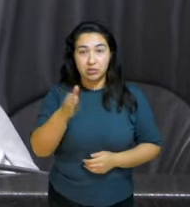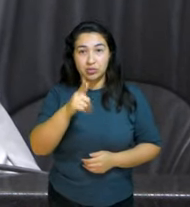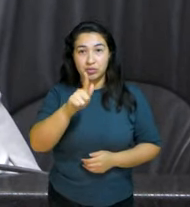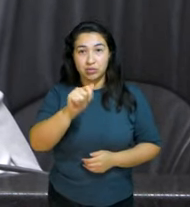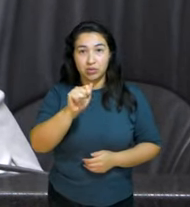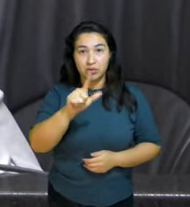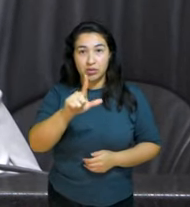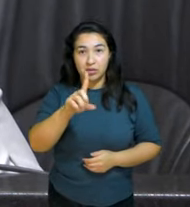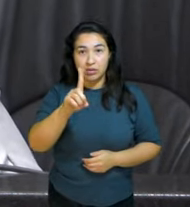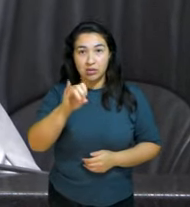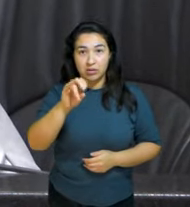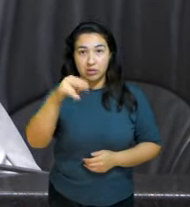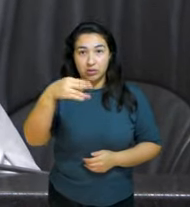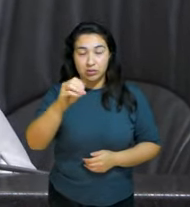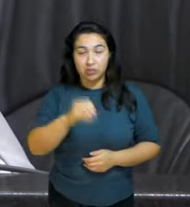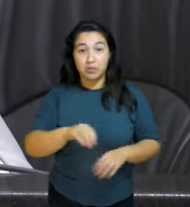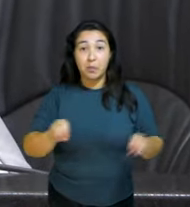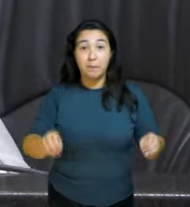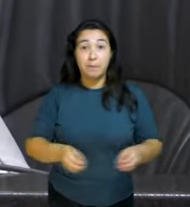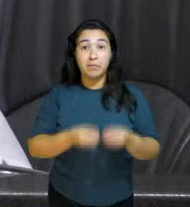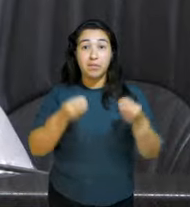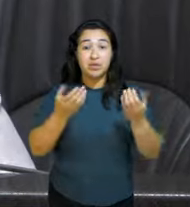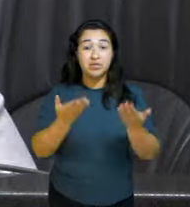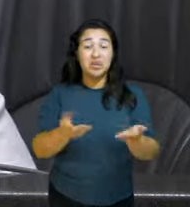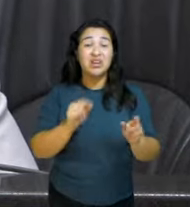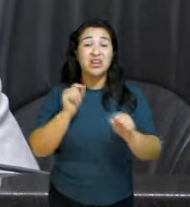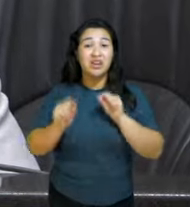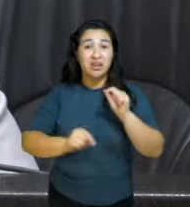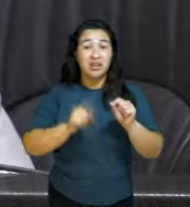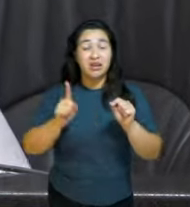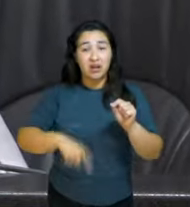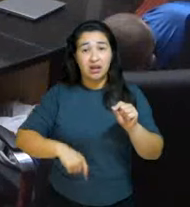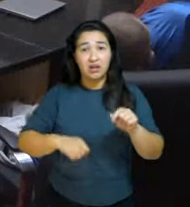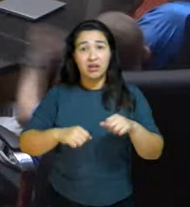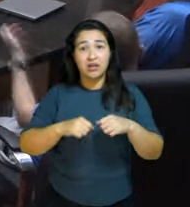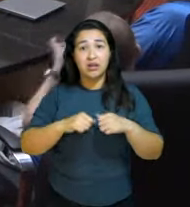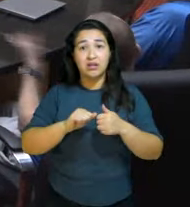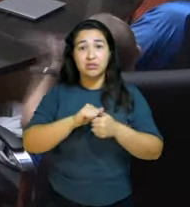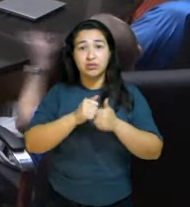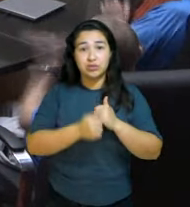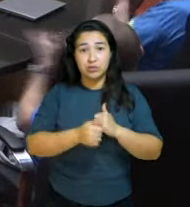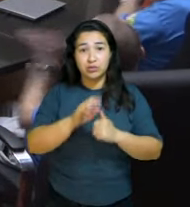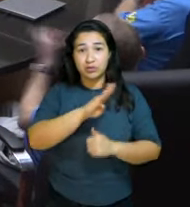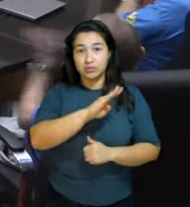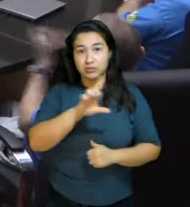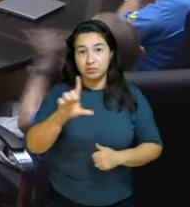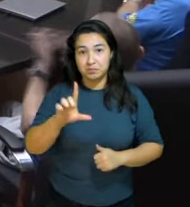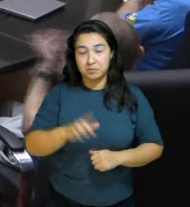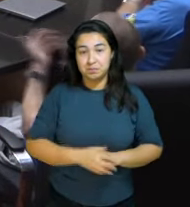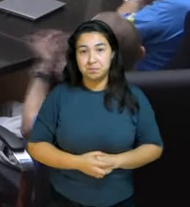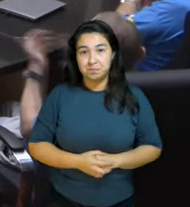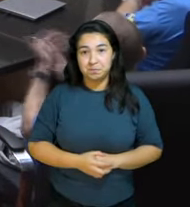é para o esporte de Blumenau. Apenas esse registro.